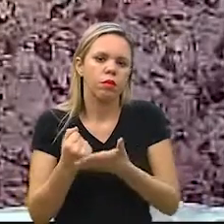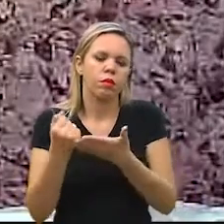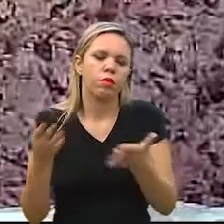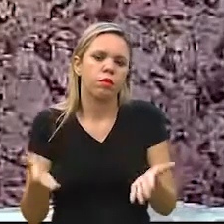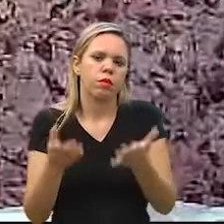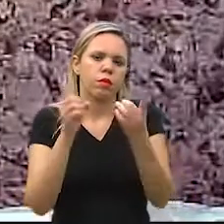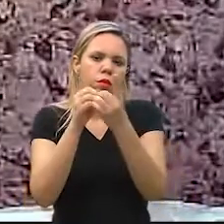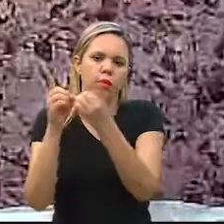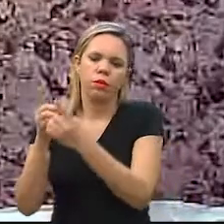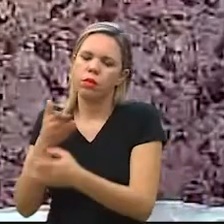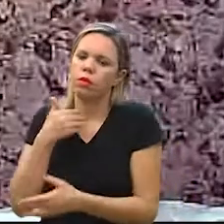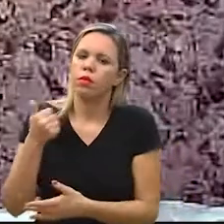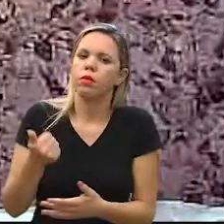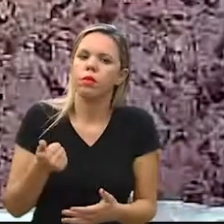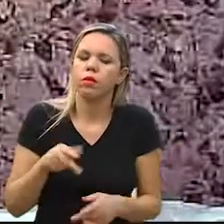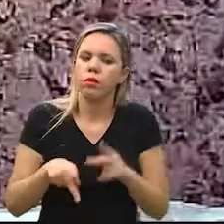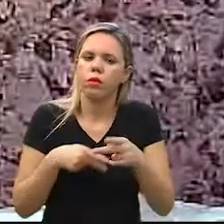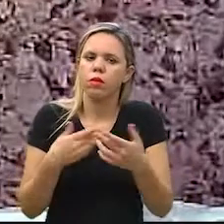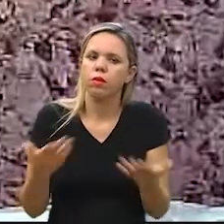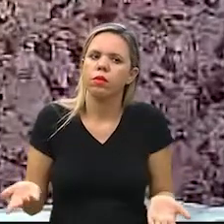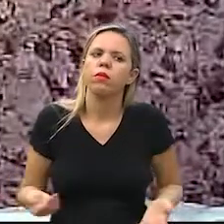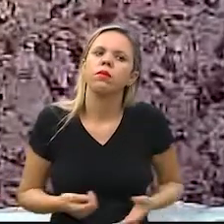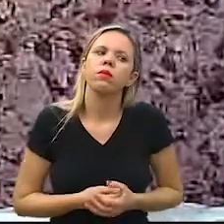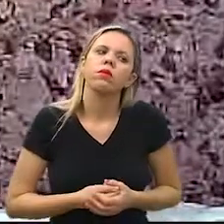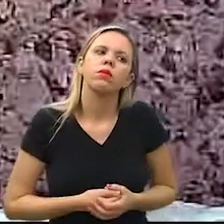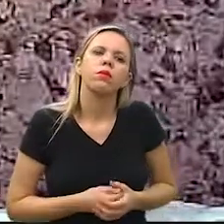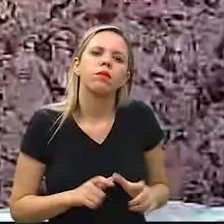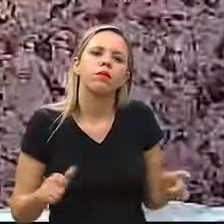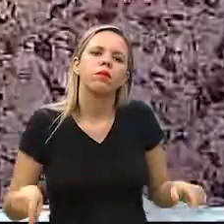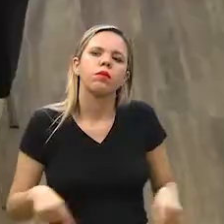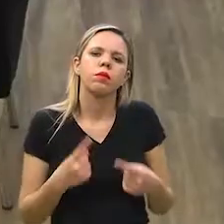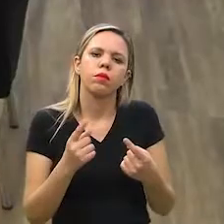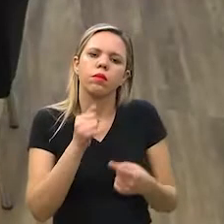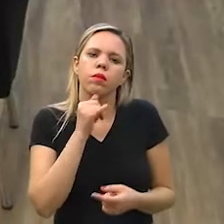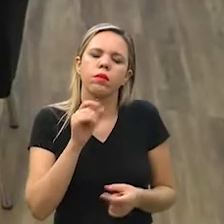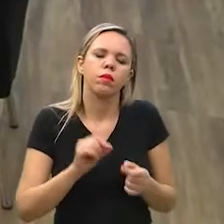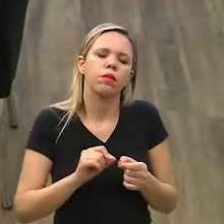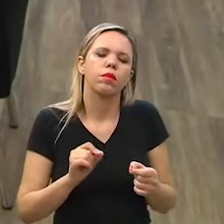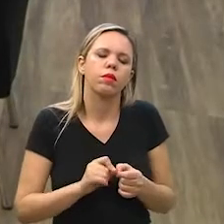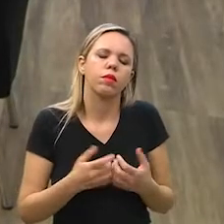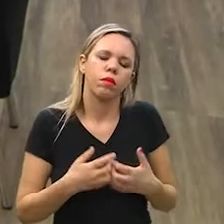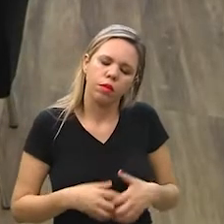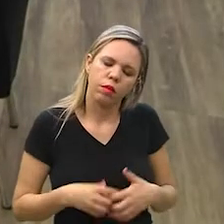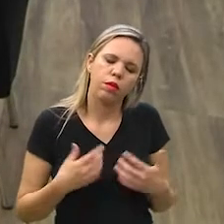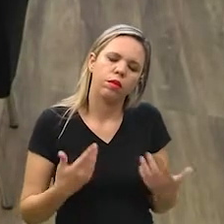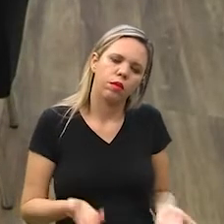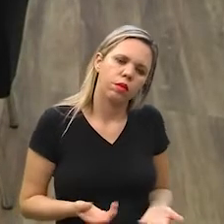melhorar o atendimento da população, e o grande desafio é fazer isso